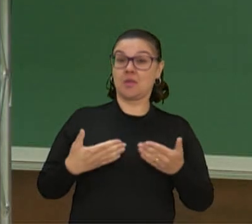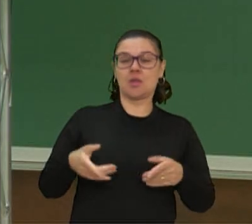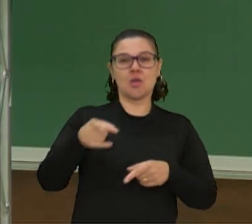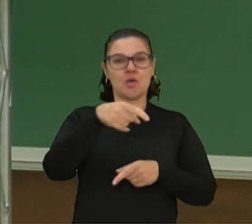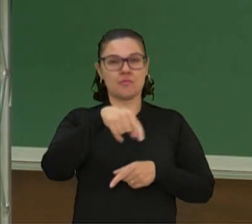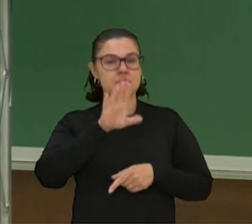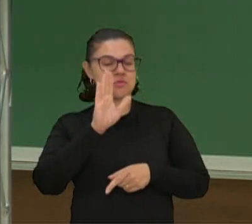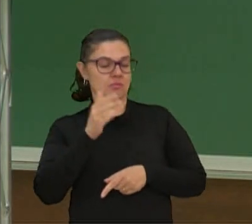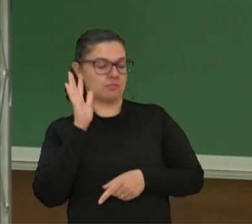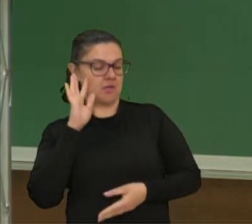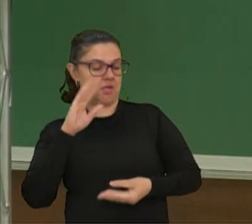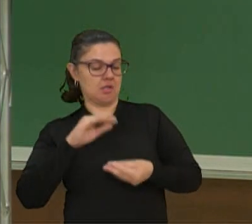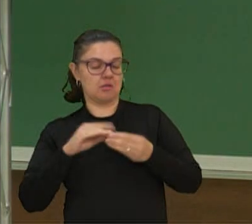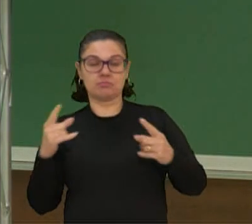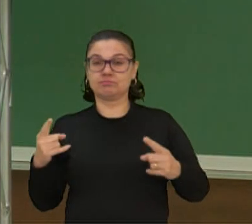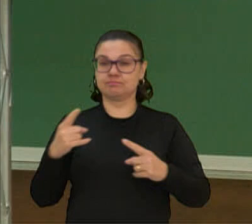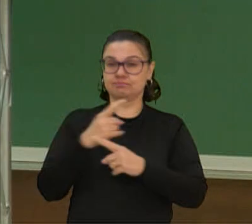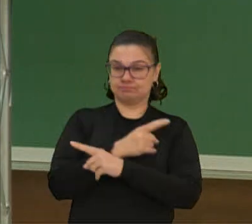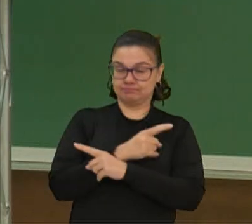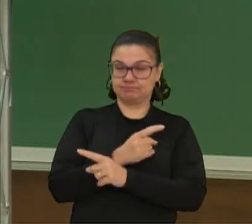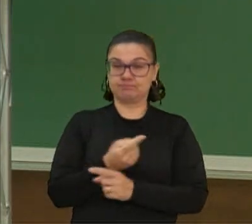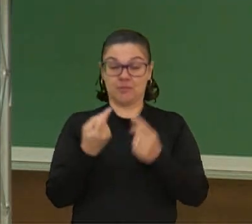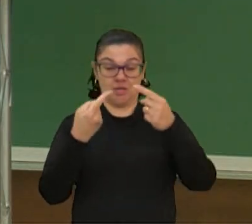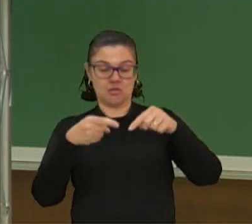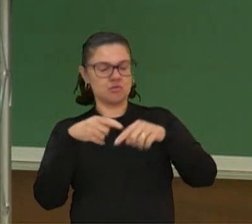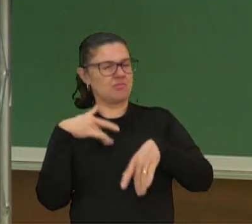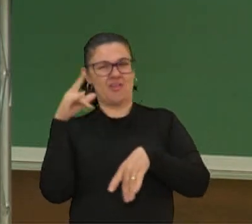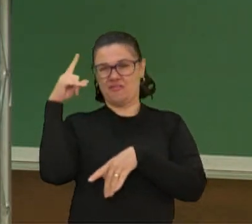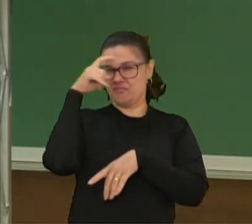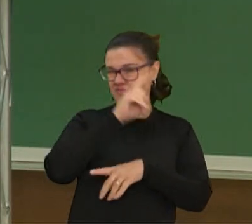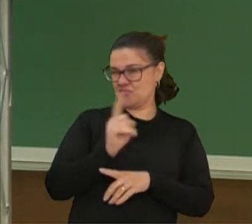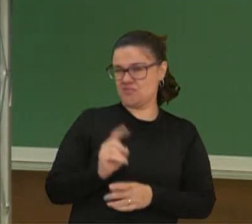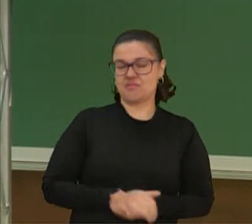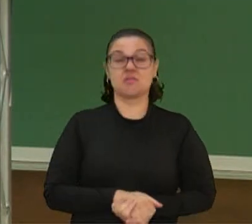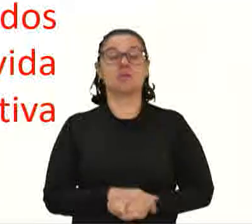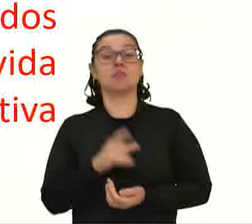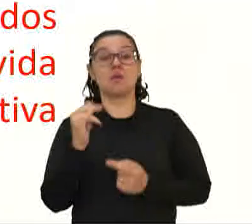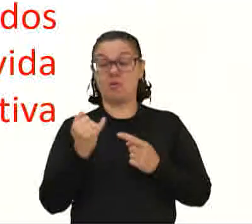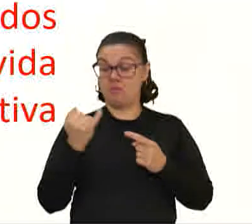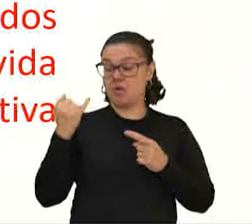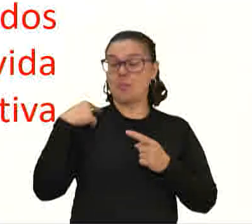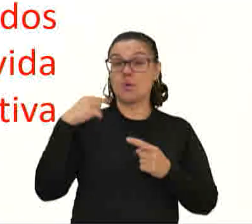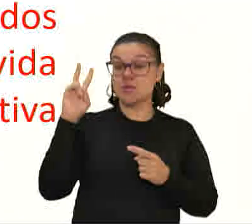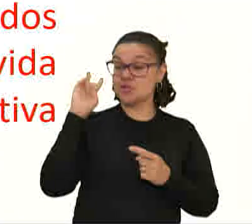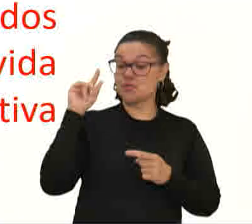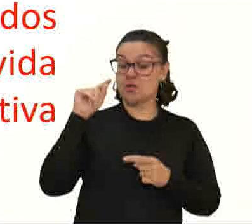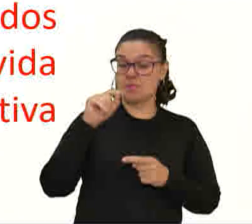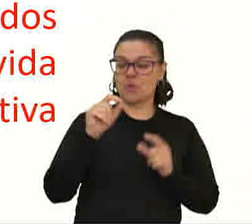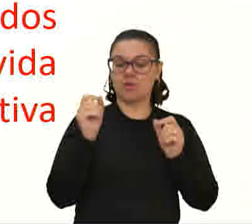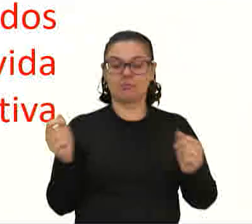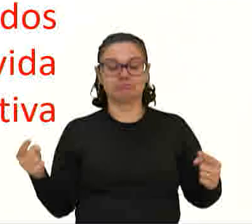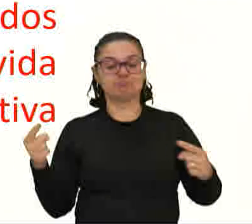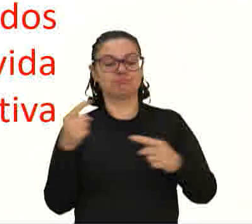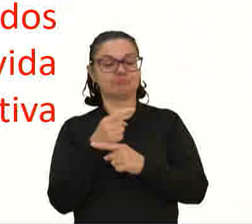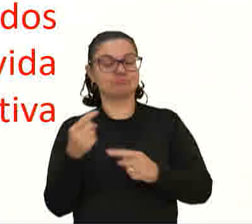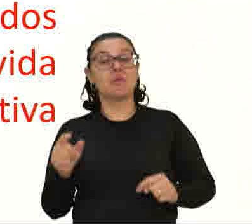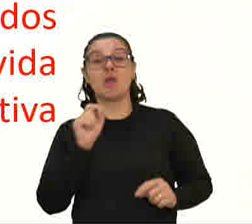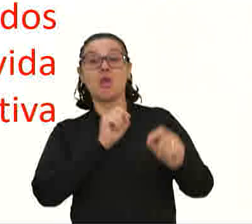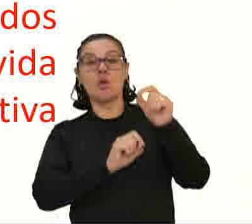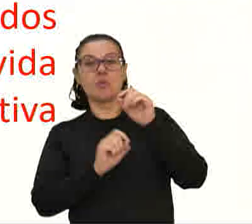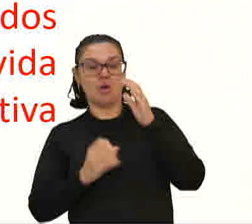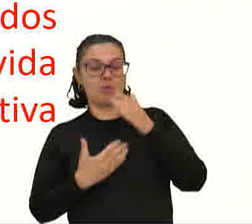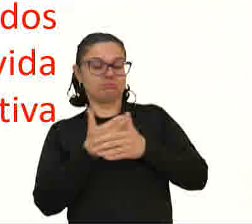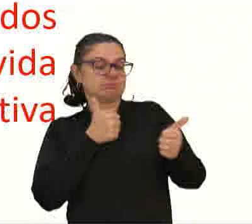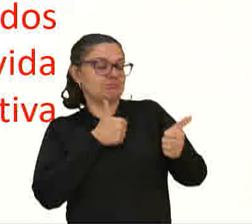Pessoal, vocês já conheceram a antítese? Não estava tão difícil, né? Vejamos. É importante ressaltar que a antítese se realiza através